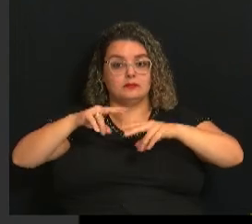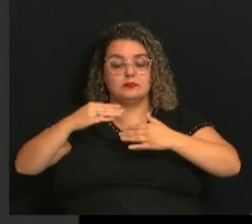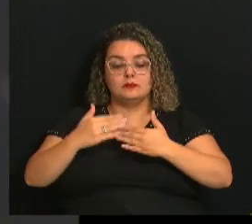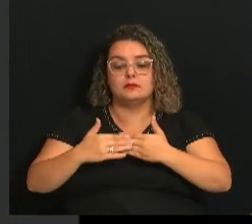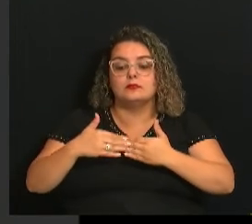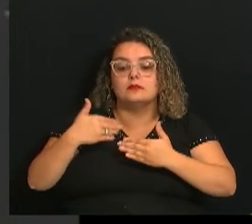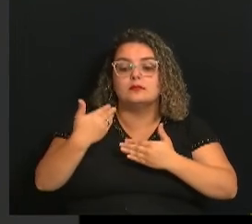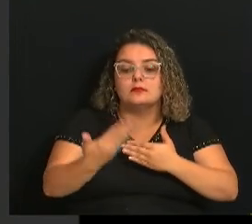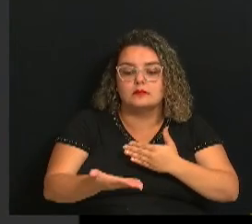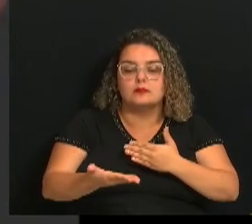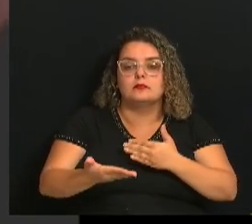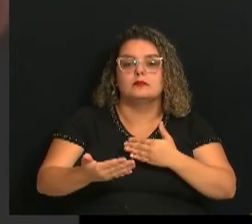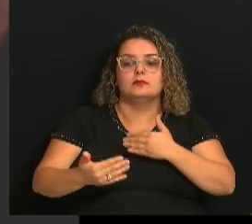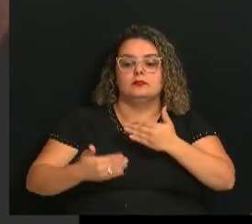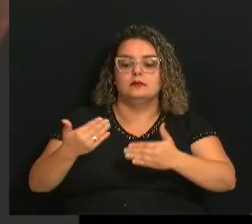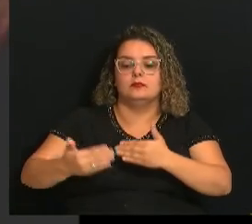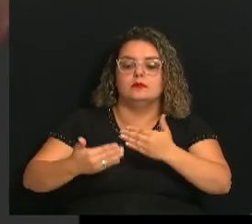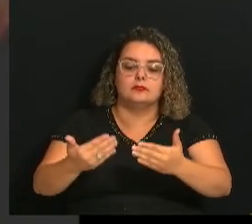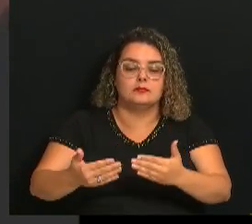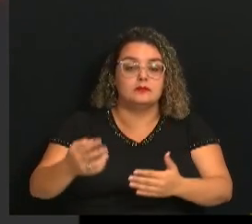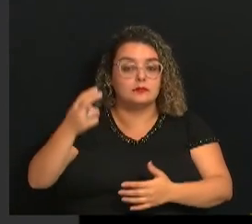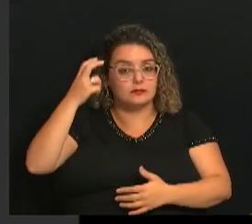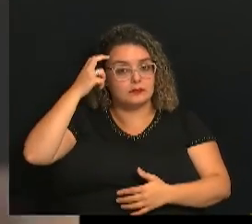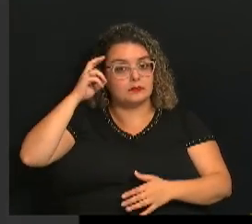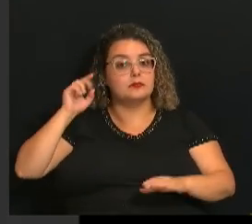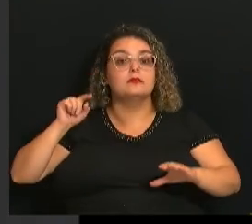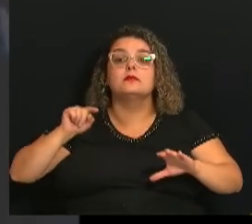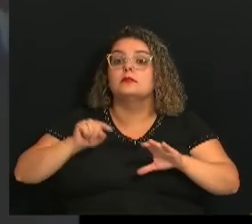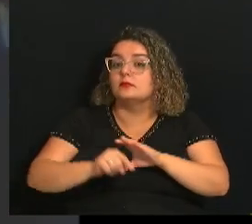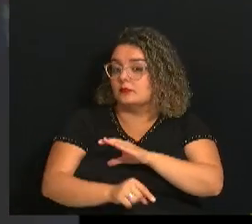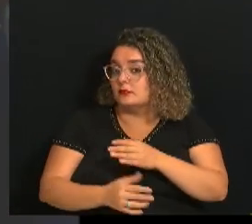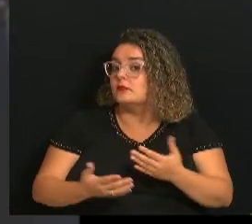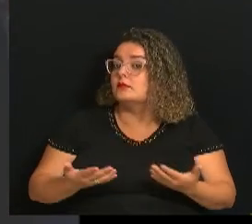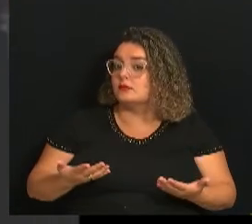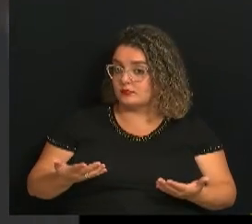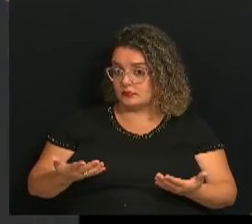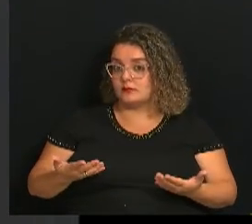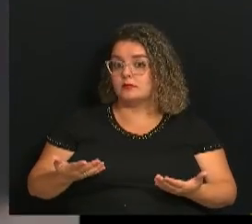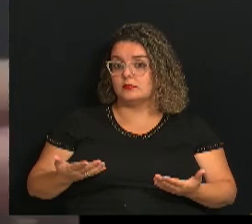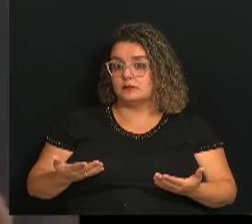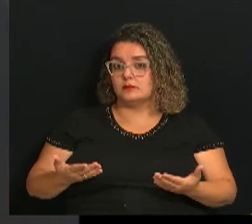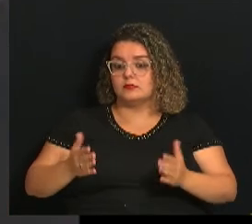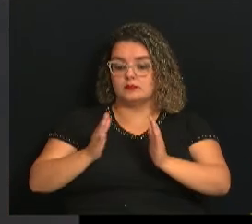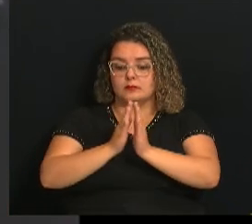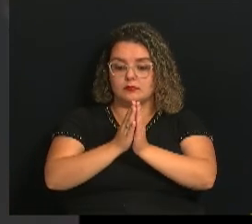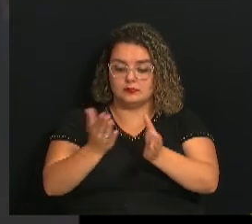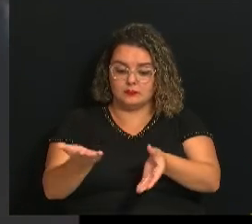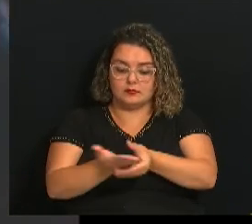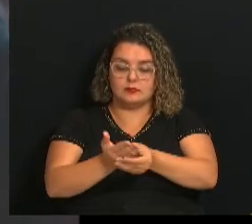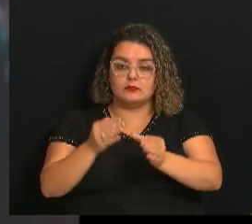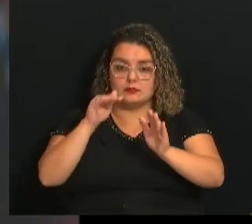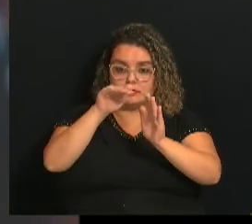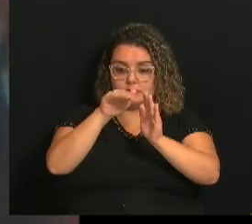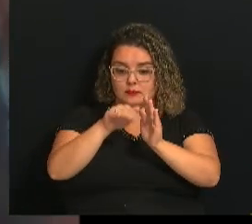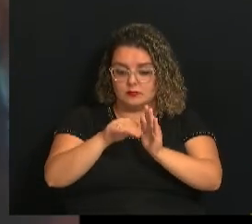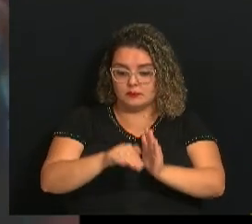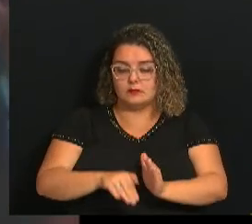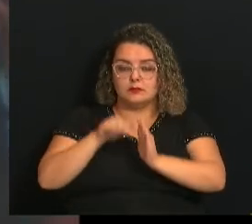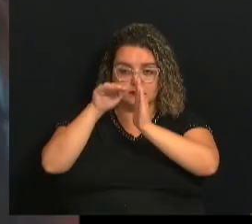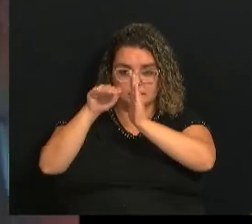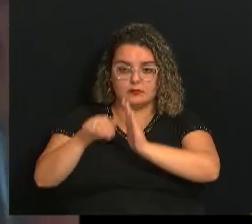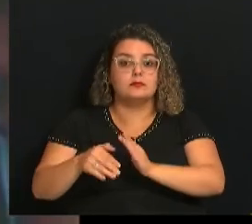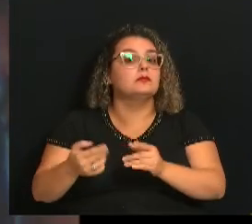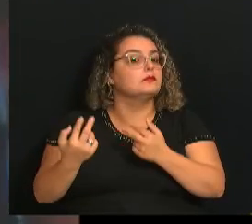processo cultural muito mais amplo, e mesmo no arquivo. E essa relação da cultura